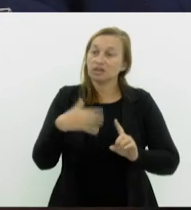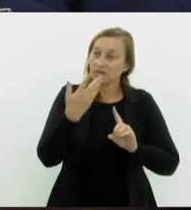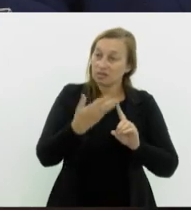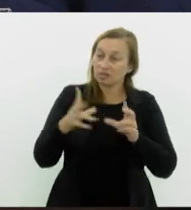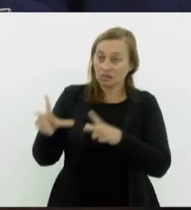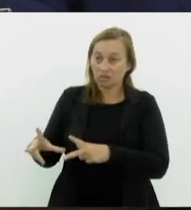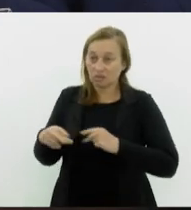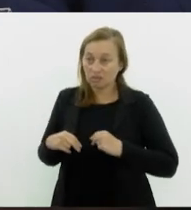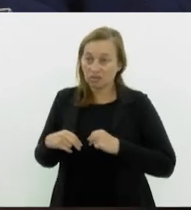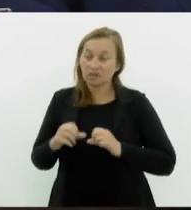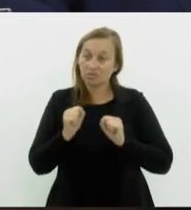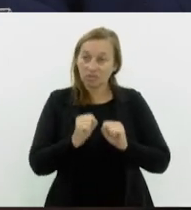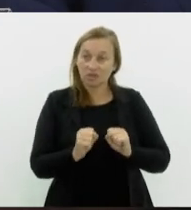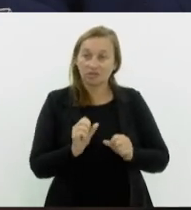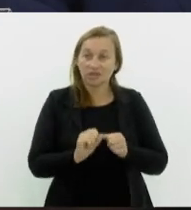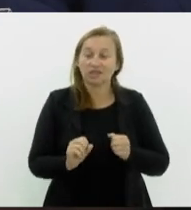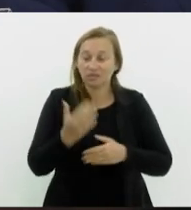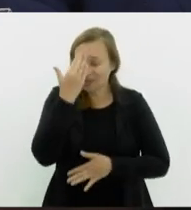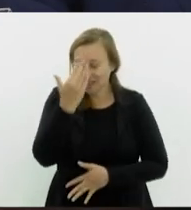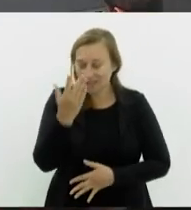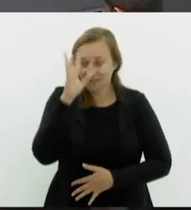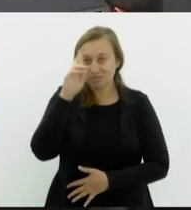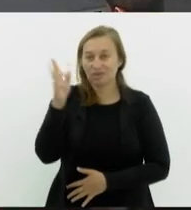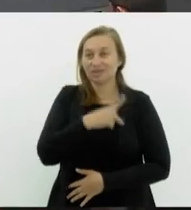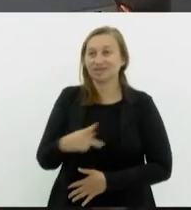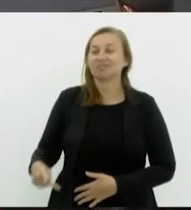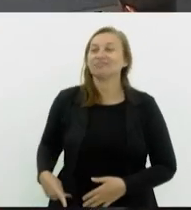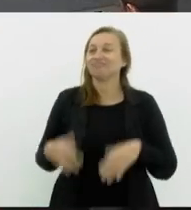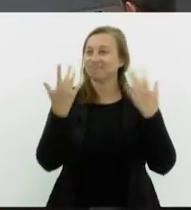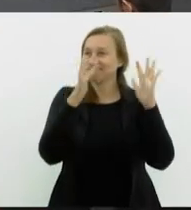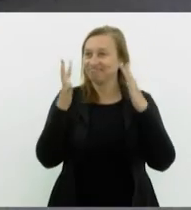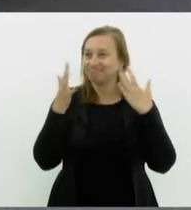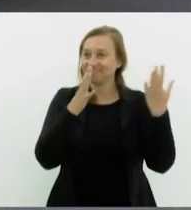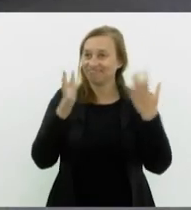que dele puderem ser feitas. Muito obrigado, presidente.